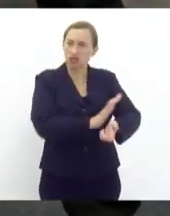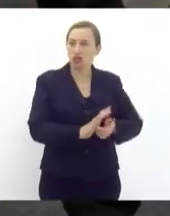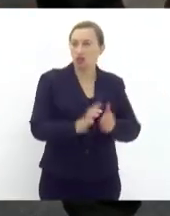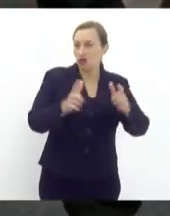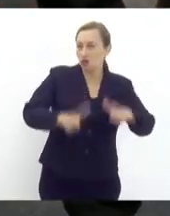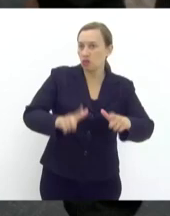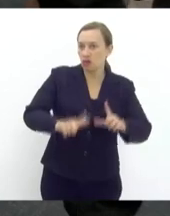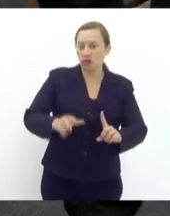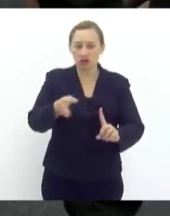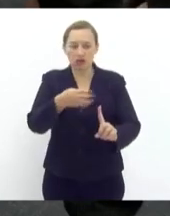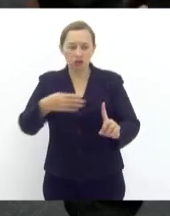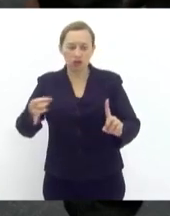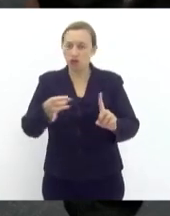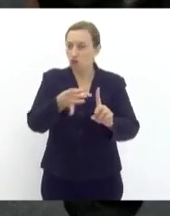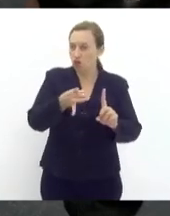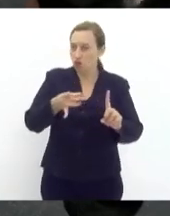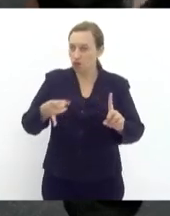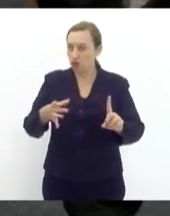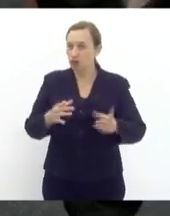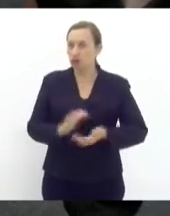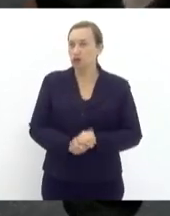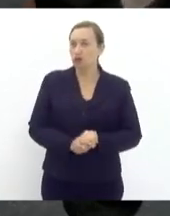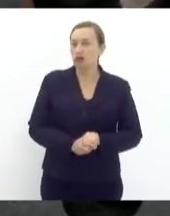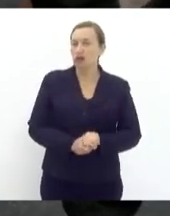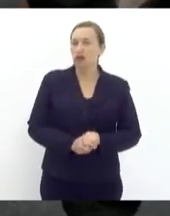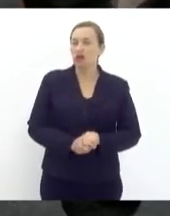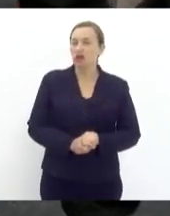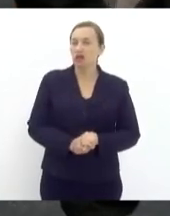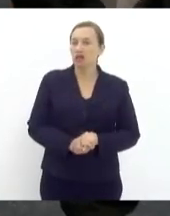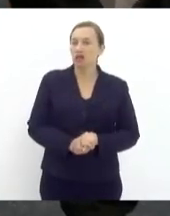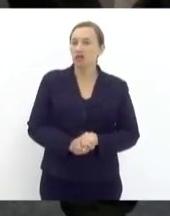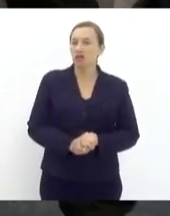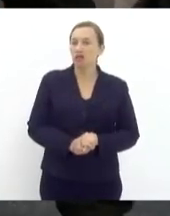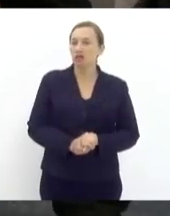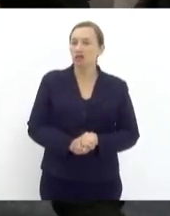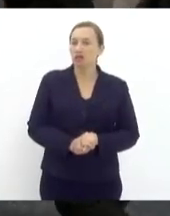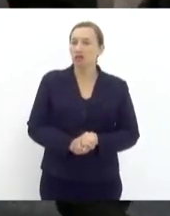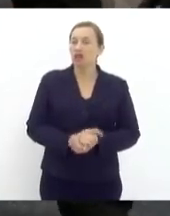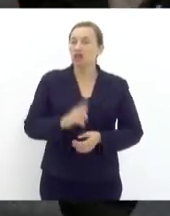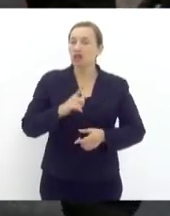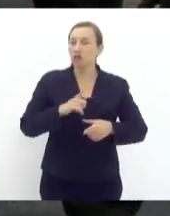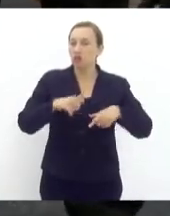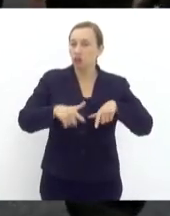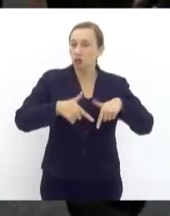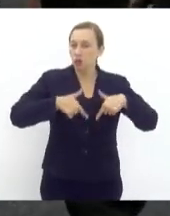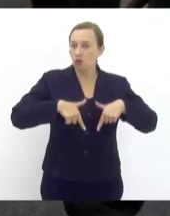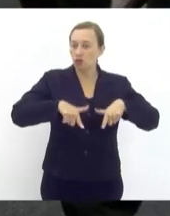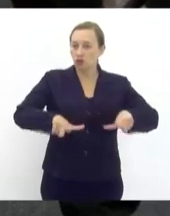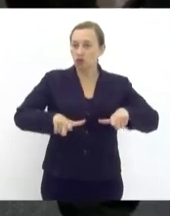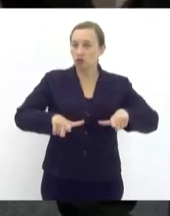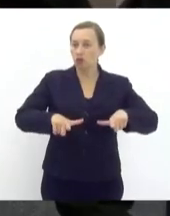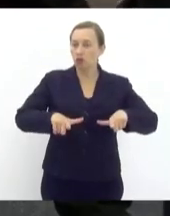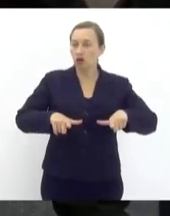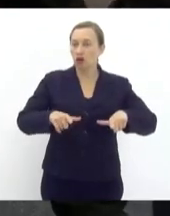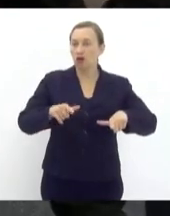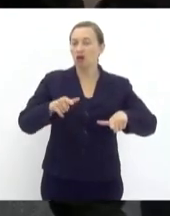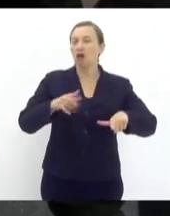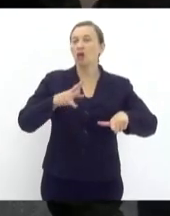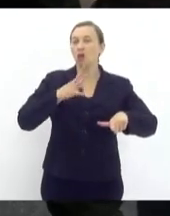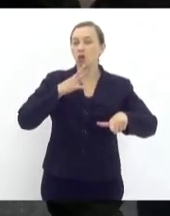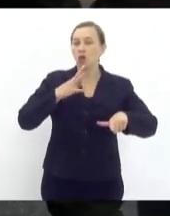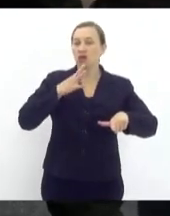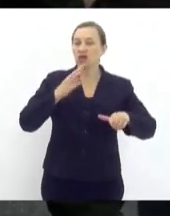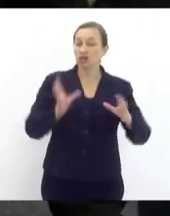LGBT fobicos elas ganharam um pequeno diploma reconhecendo Essa